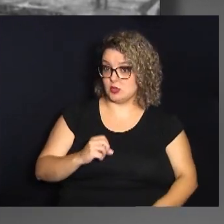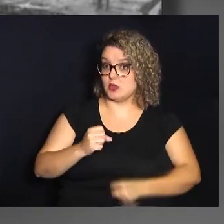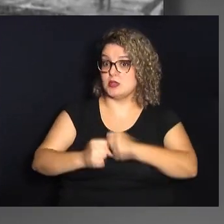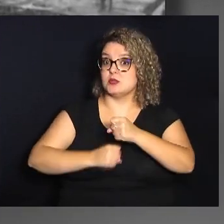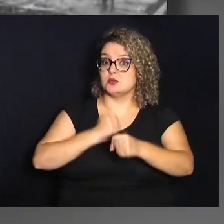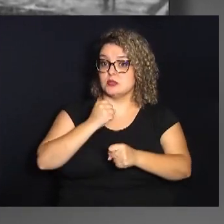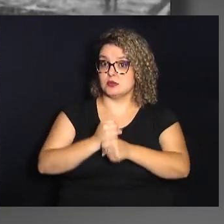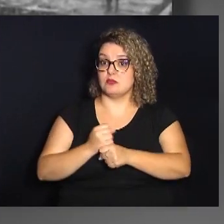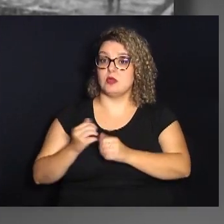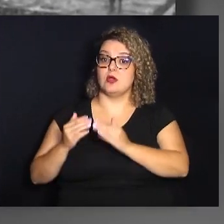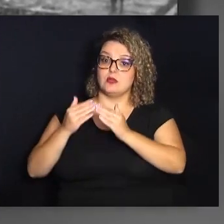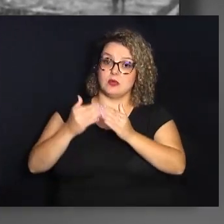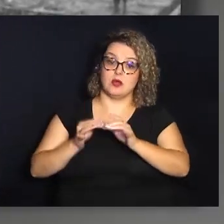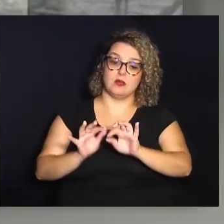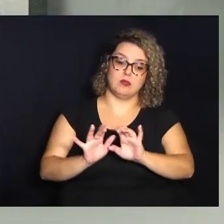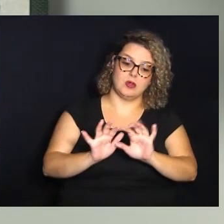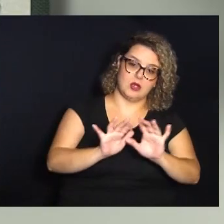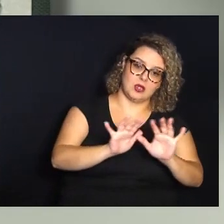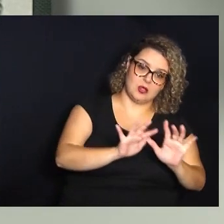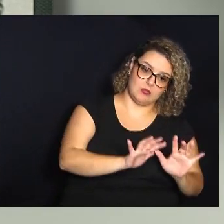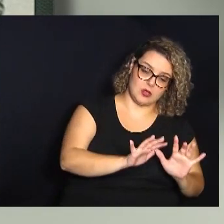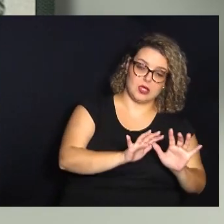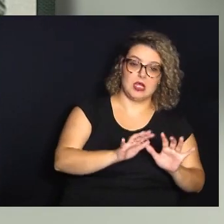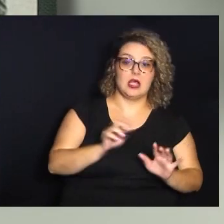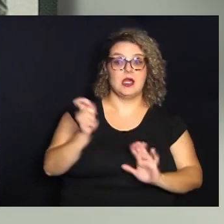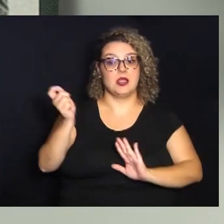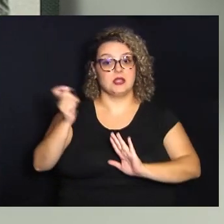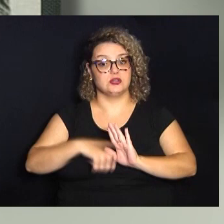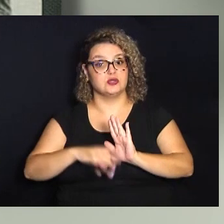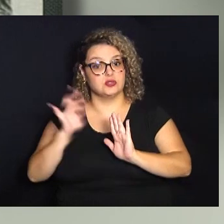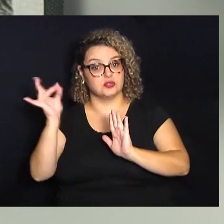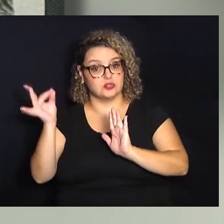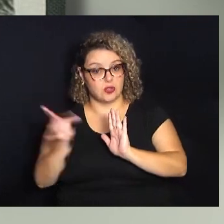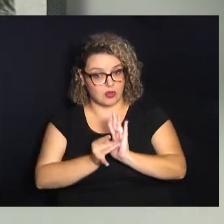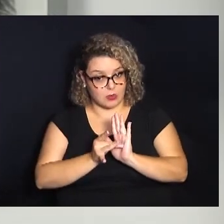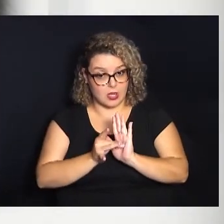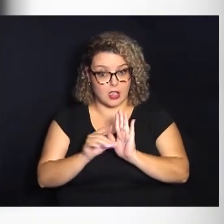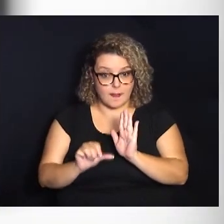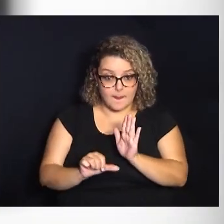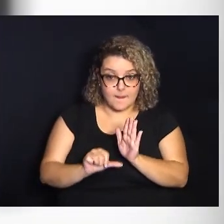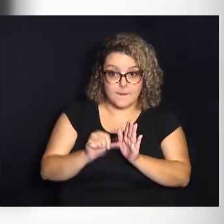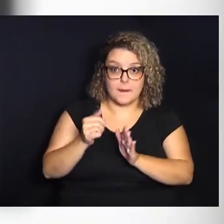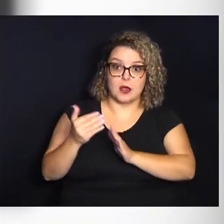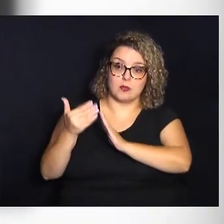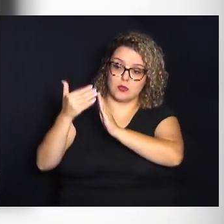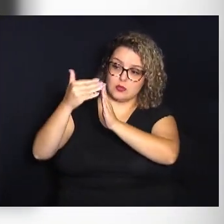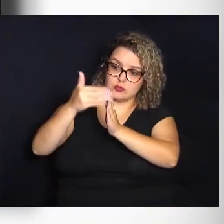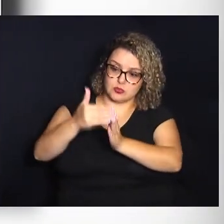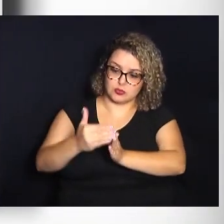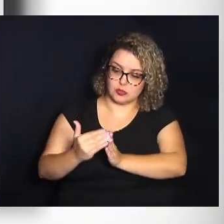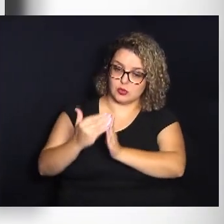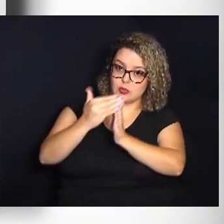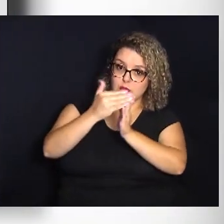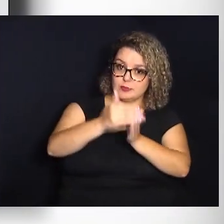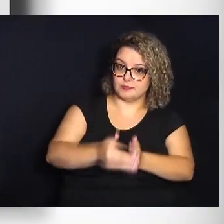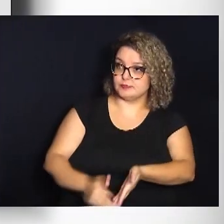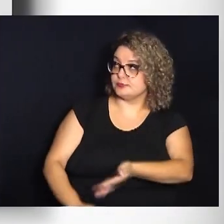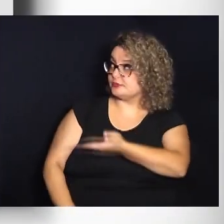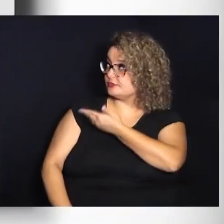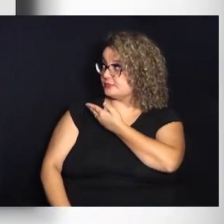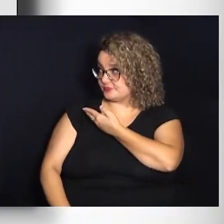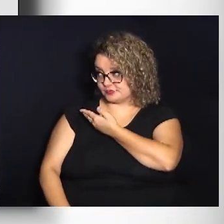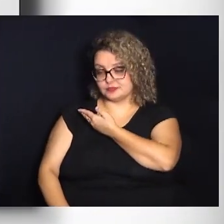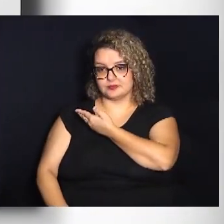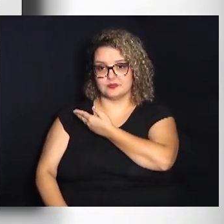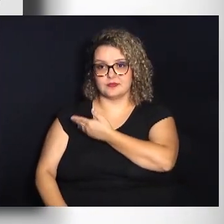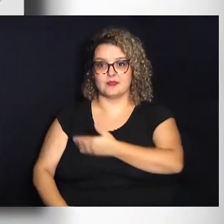anos daquele desembarque. Registros oficiais apontam que a primeira nau como transporte dos imigrantes